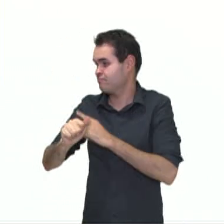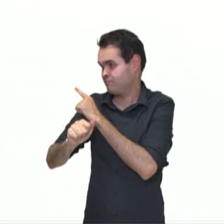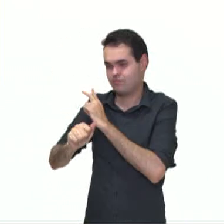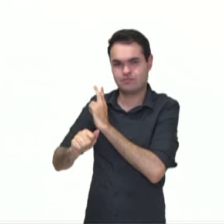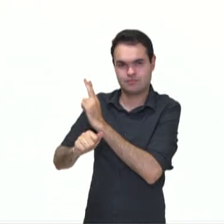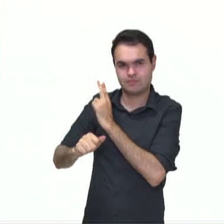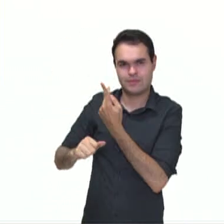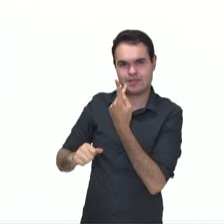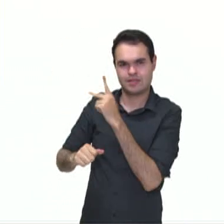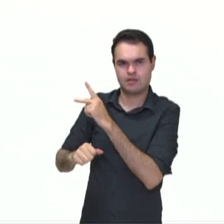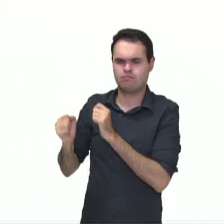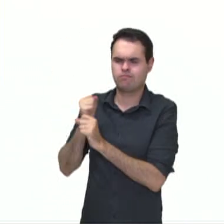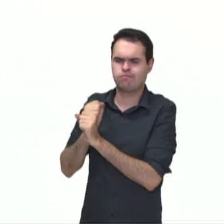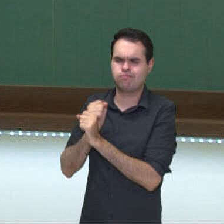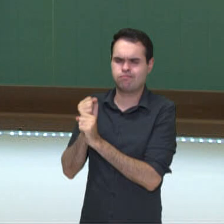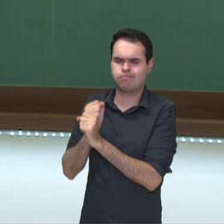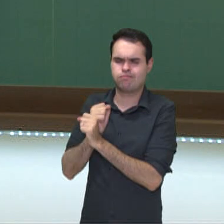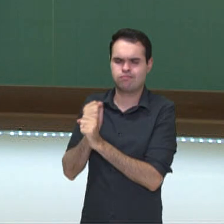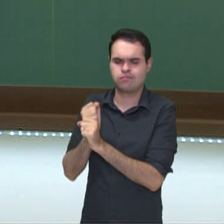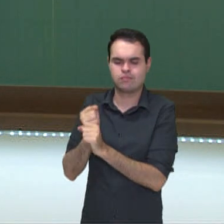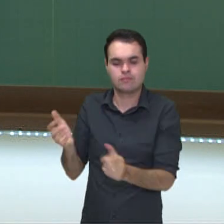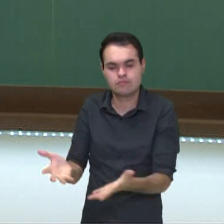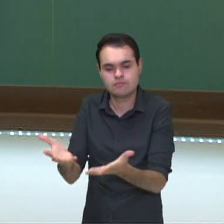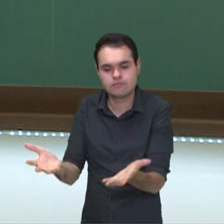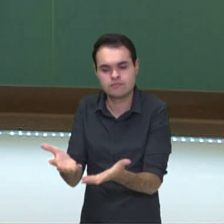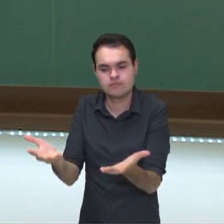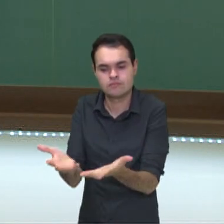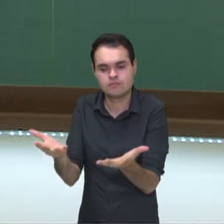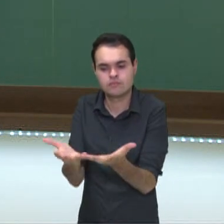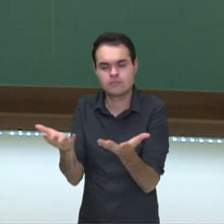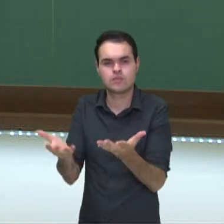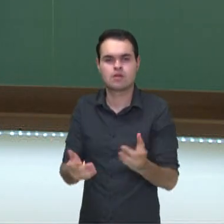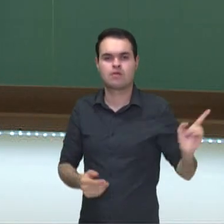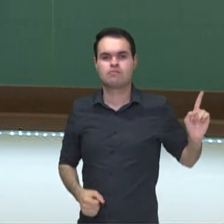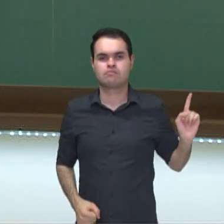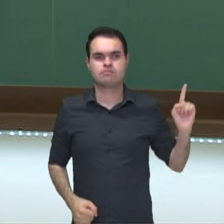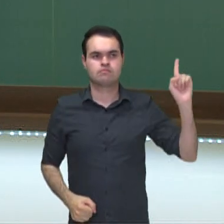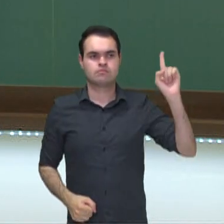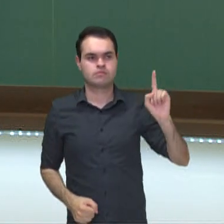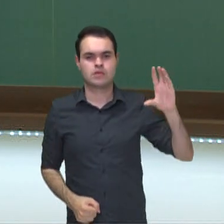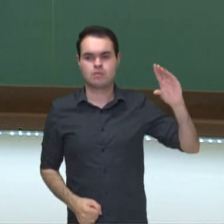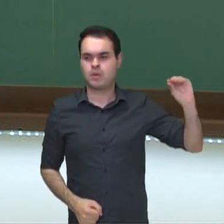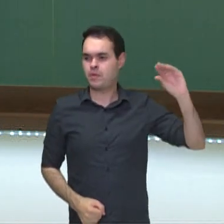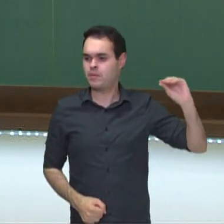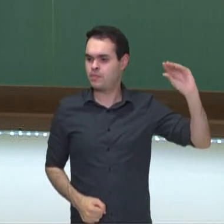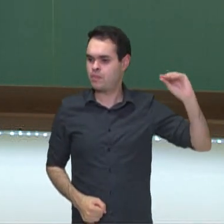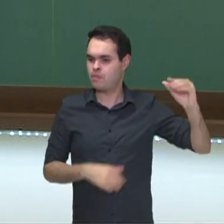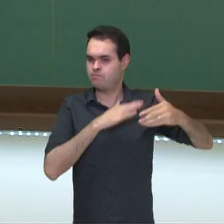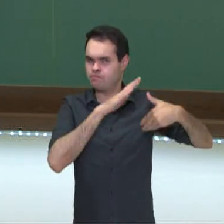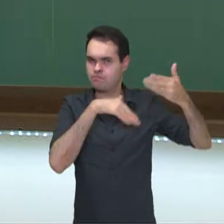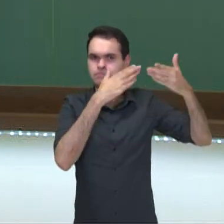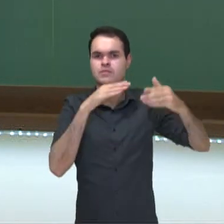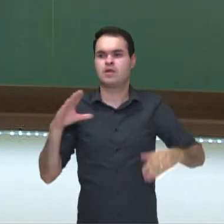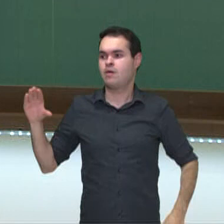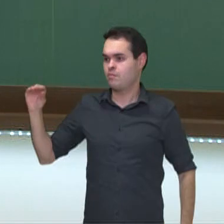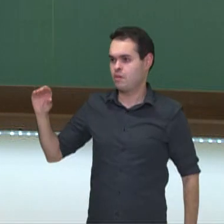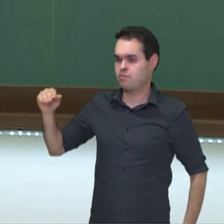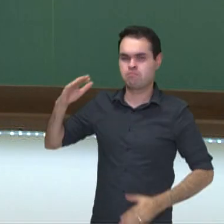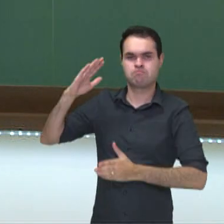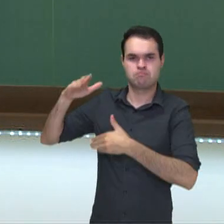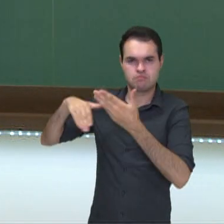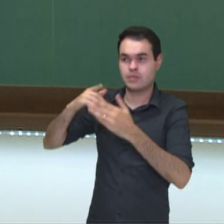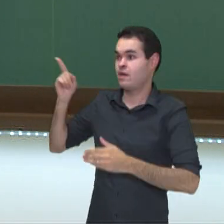nos inspira a falar melhor em público, a desenvolver a fala em público, tá? Ele começa o vídeo justamente